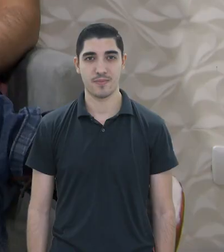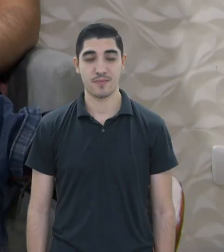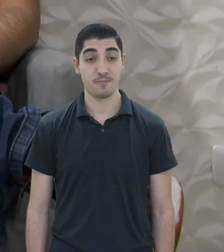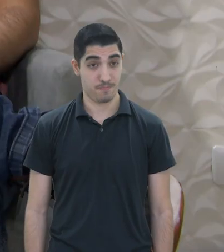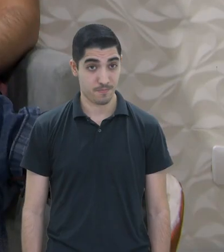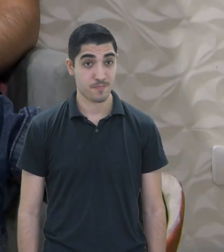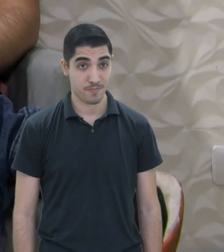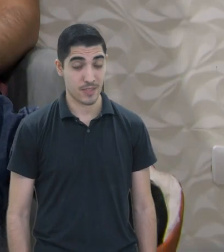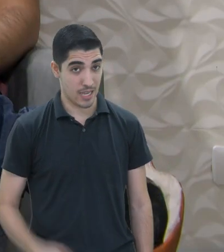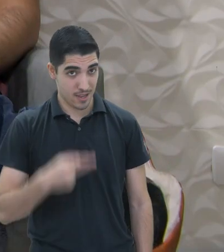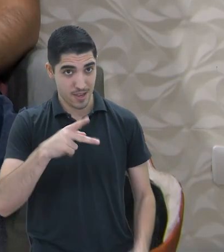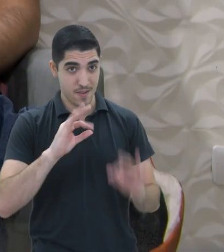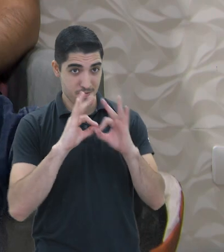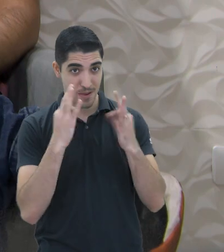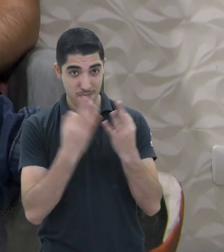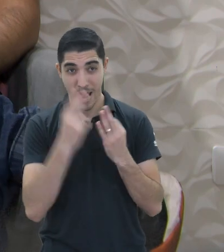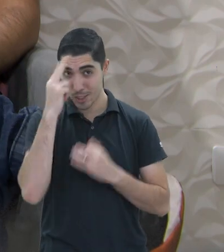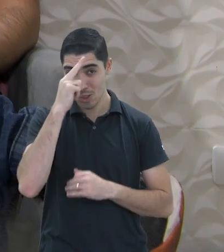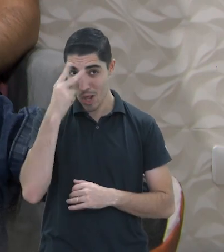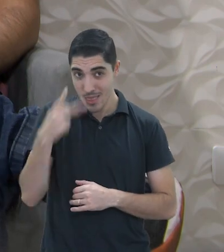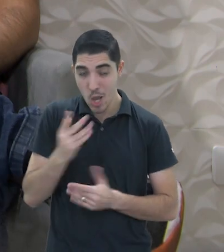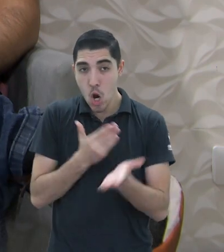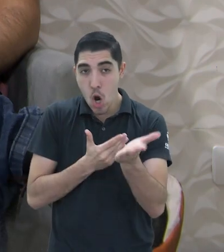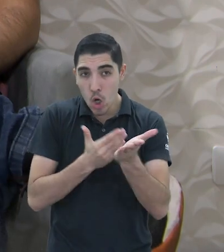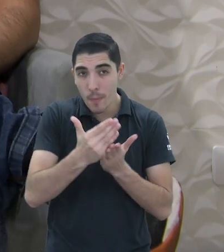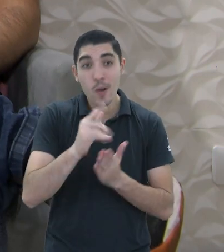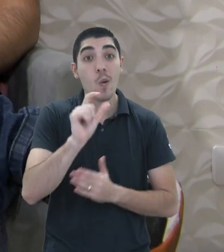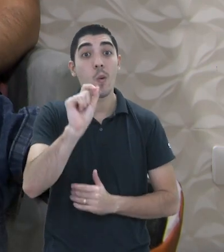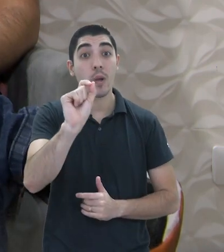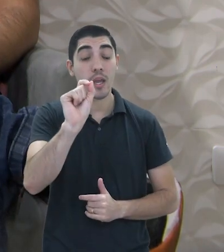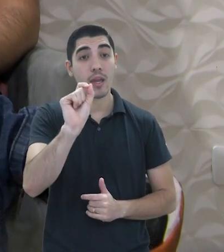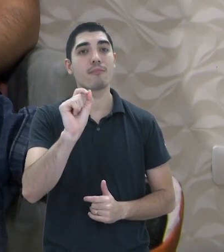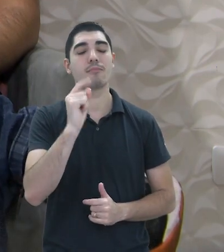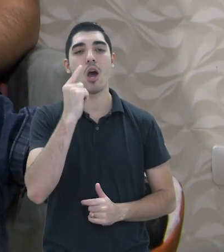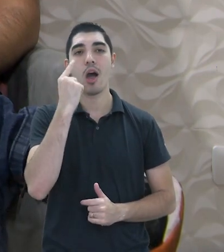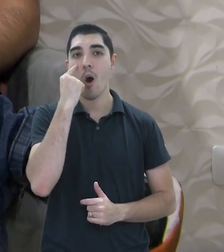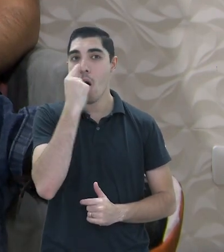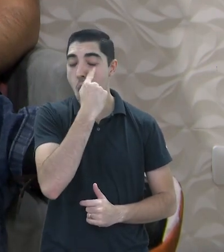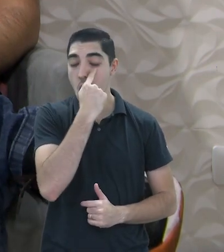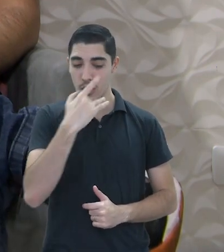A história dessa família aqui começou justamente tendo a saúde dos